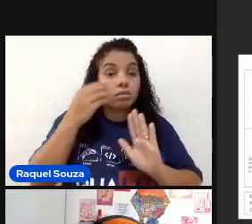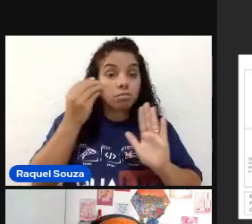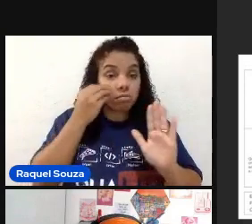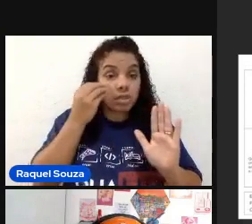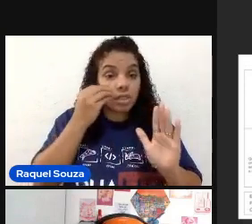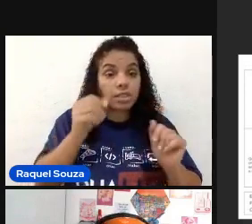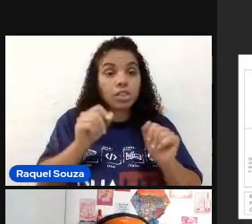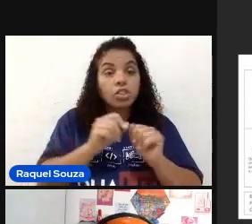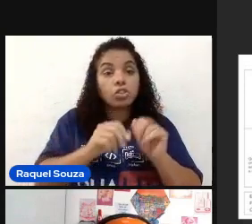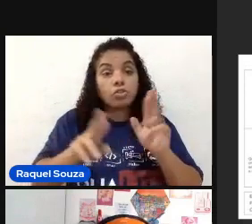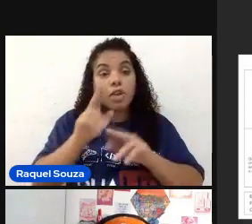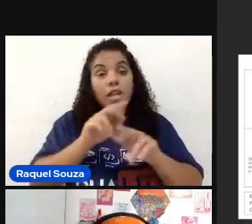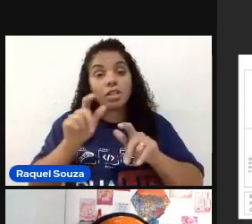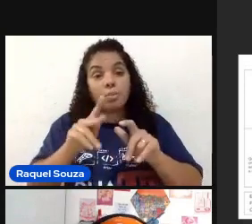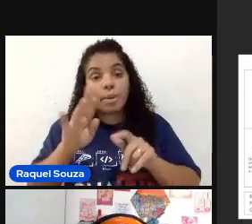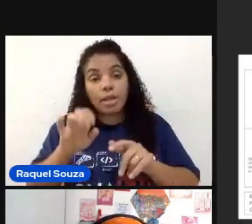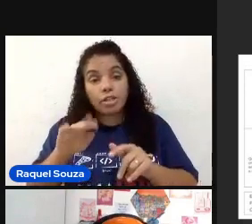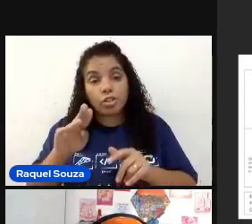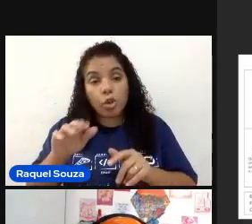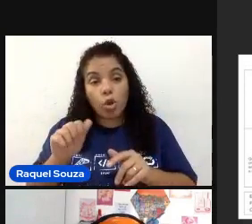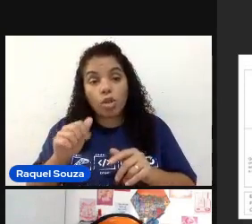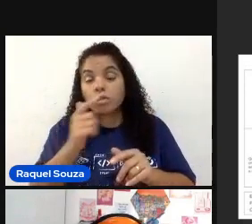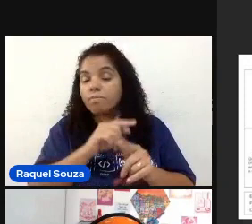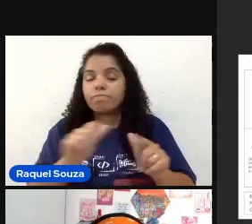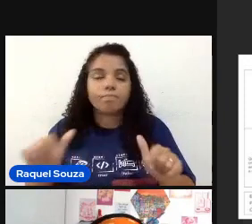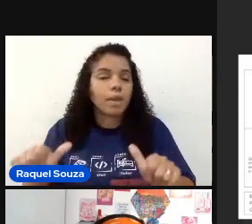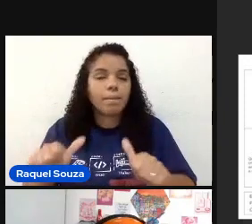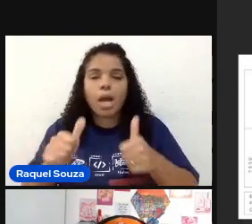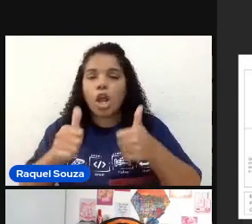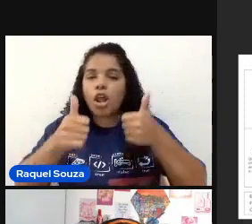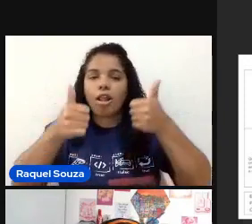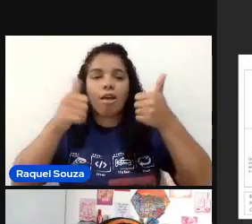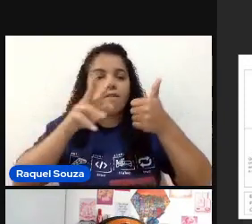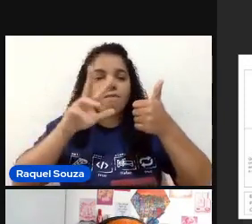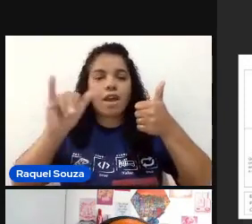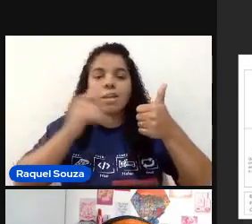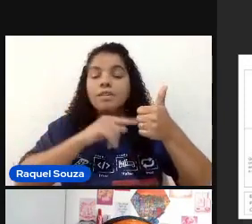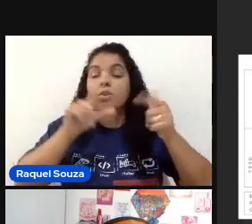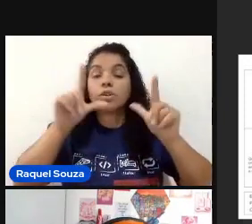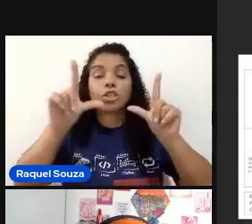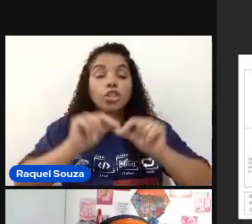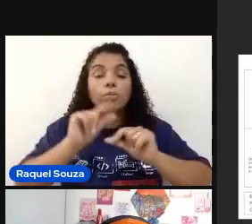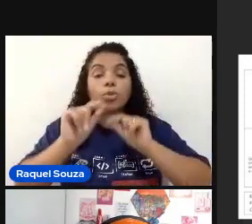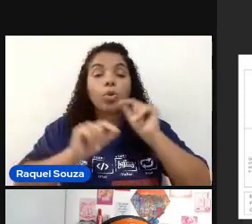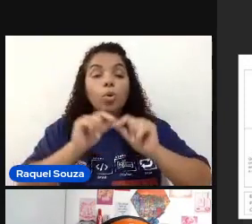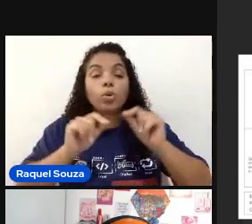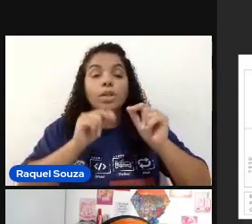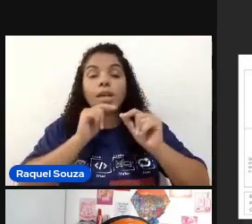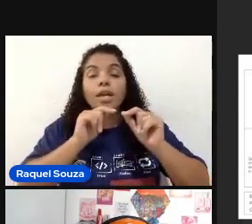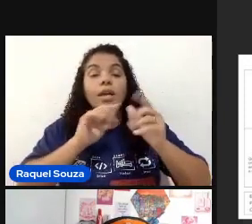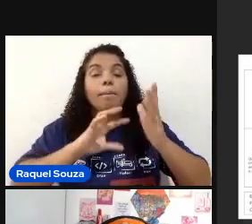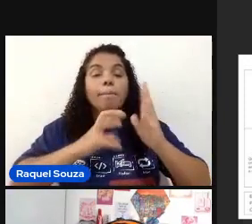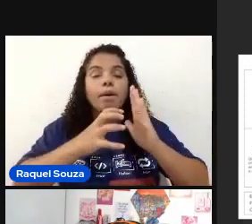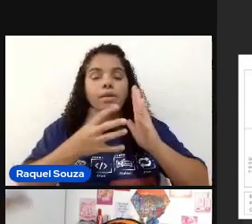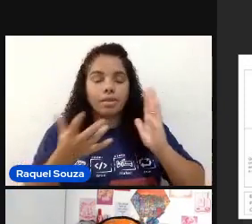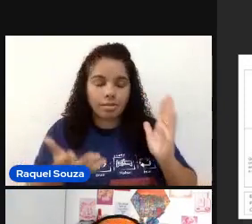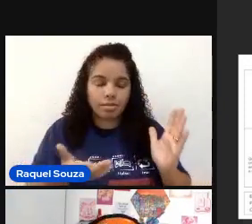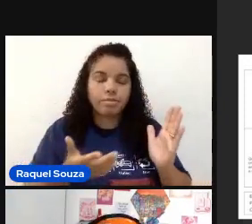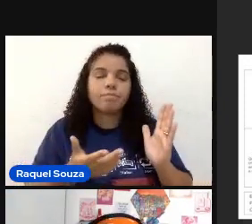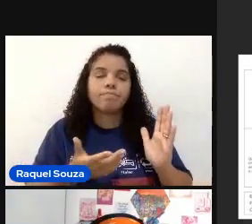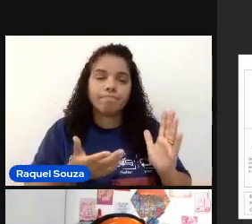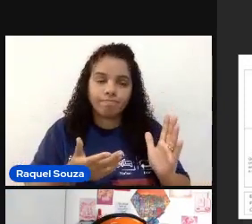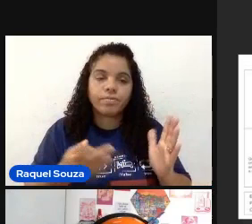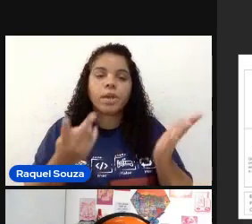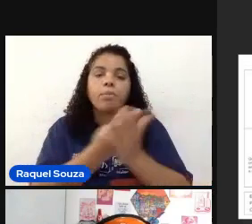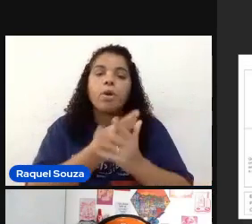eu vou conseguindo melhorar a minha solução e, com isso, diminuir as cidades de bugs